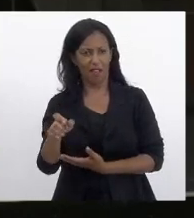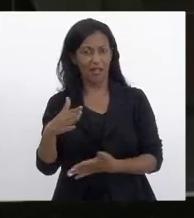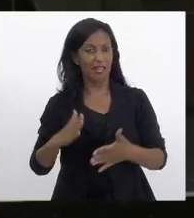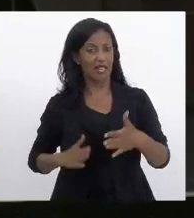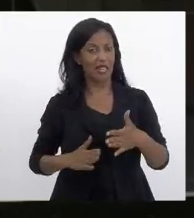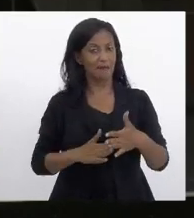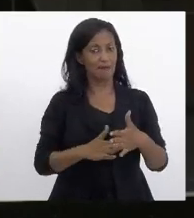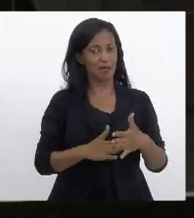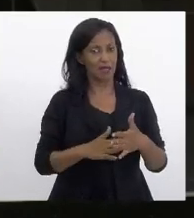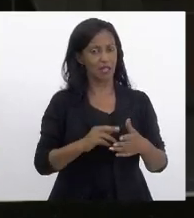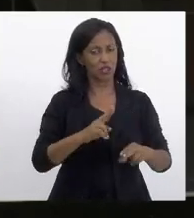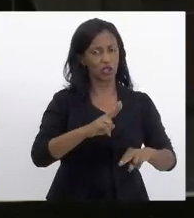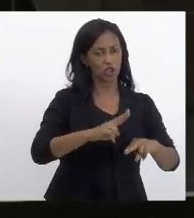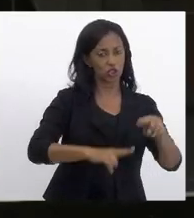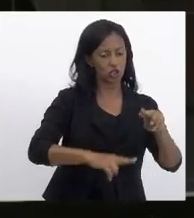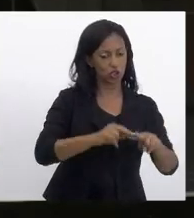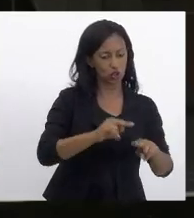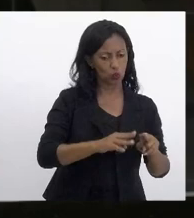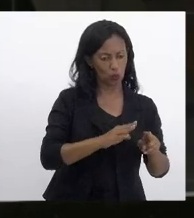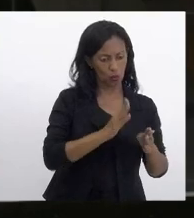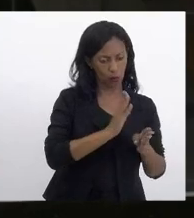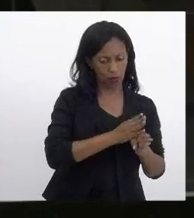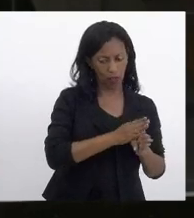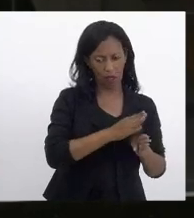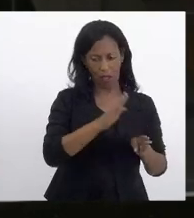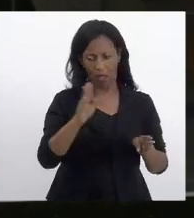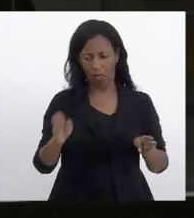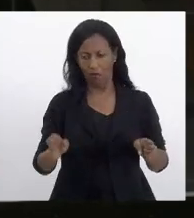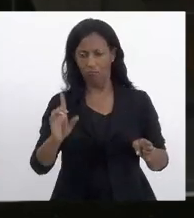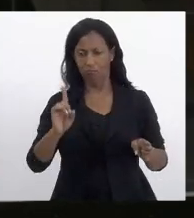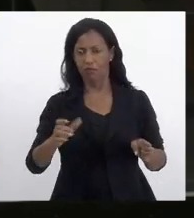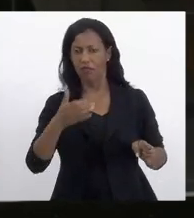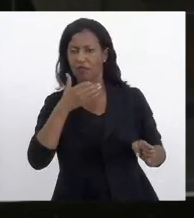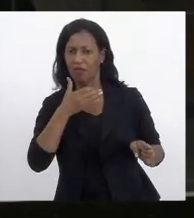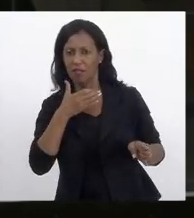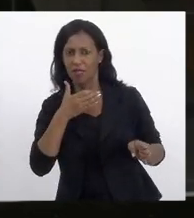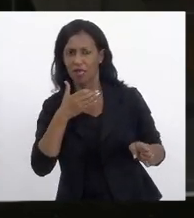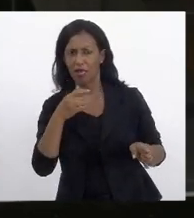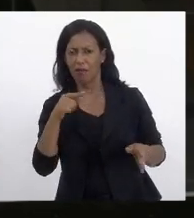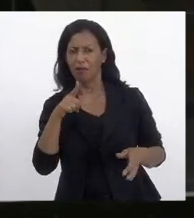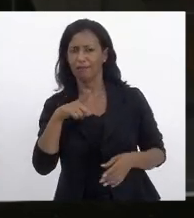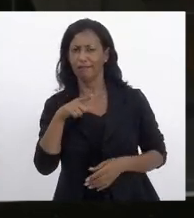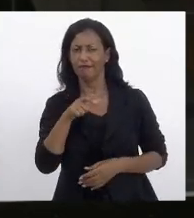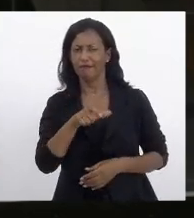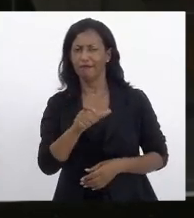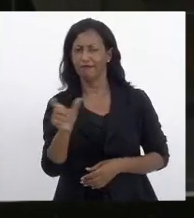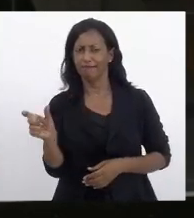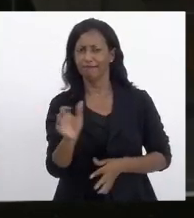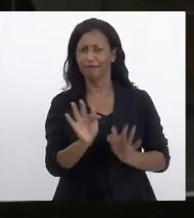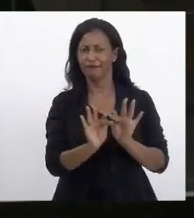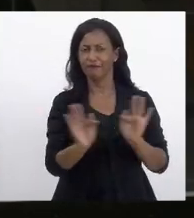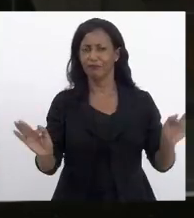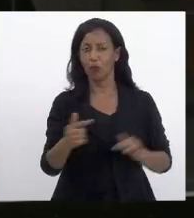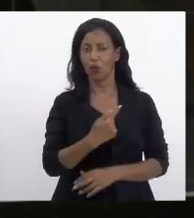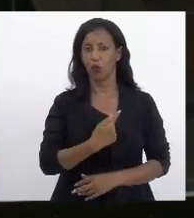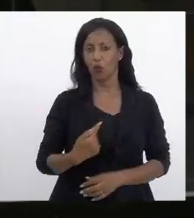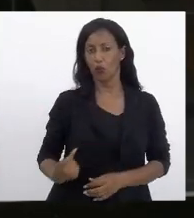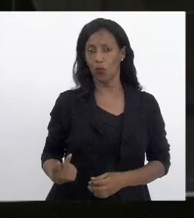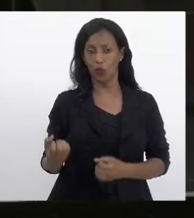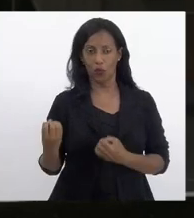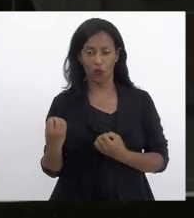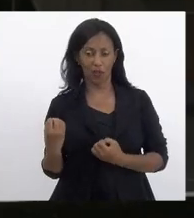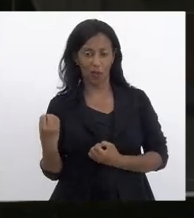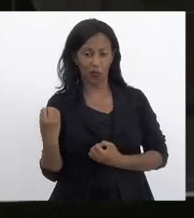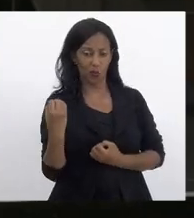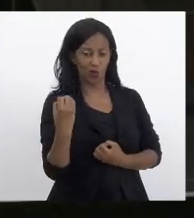junho a dezembro, eu posso aplicar aquele ditado popular. O governador deu com uma